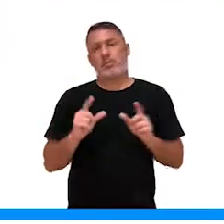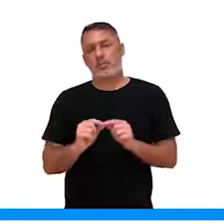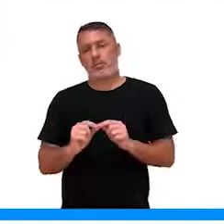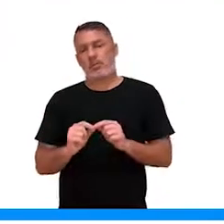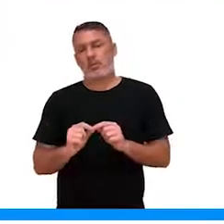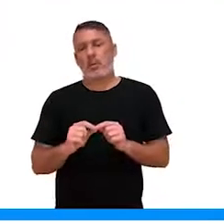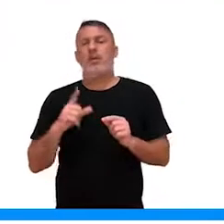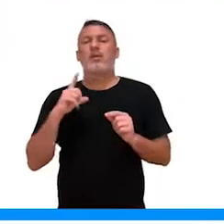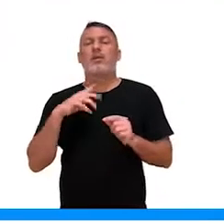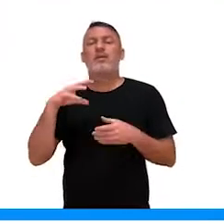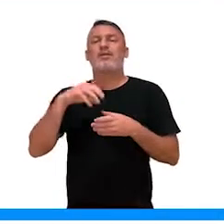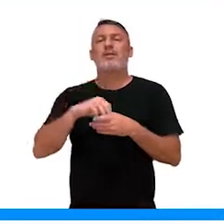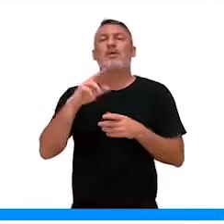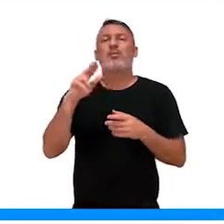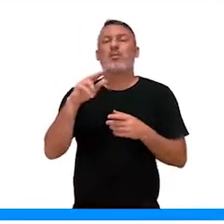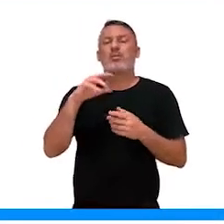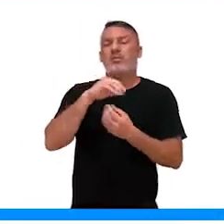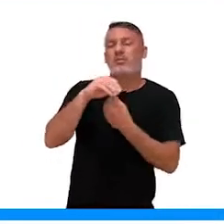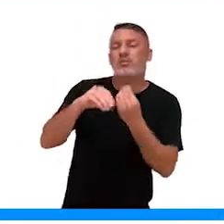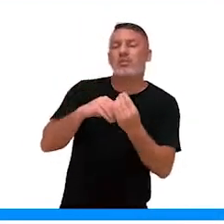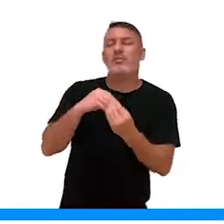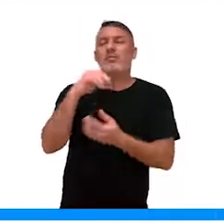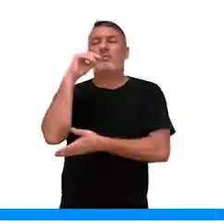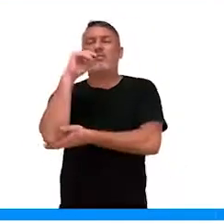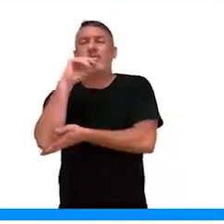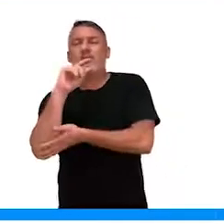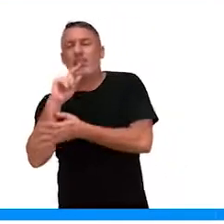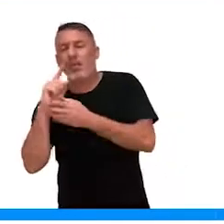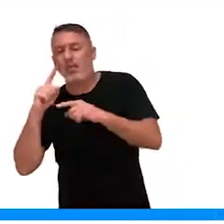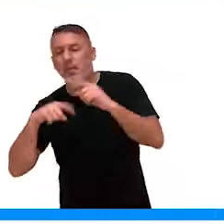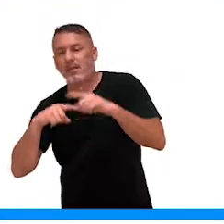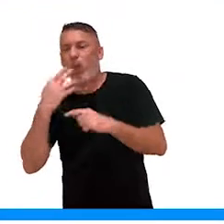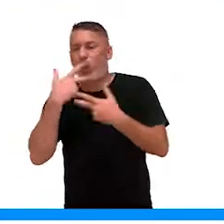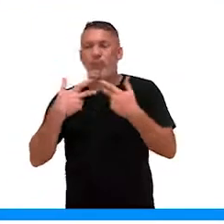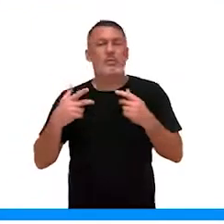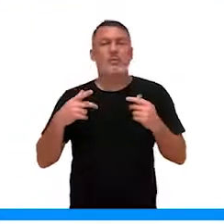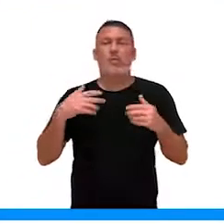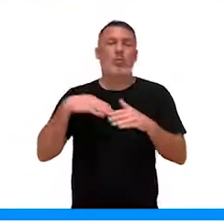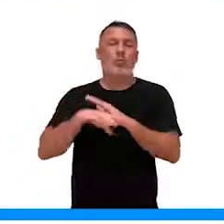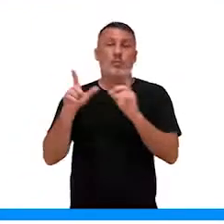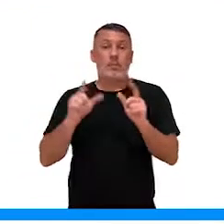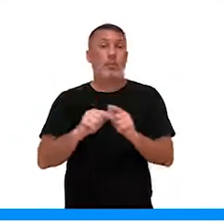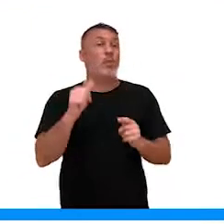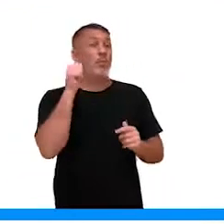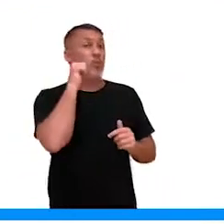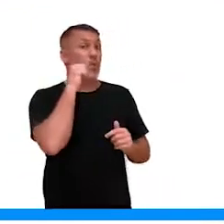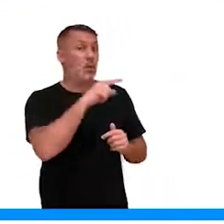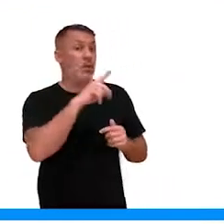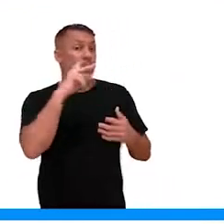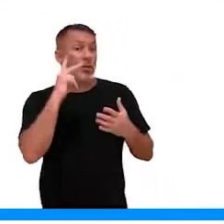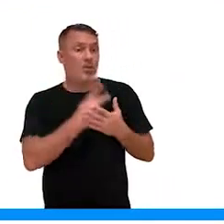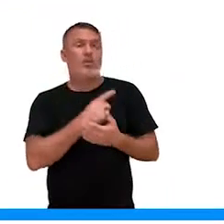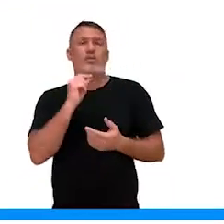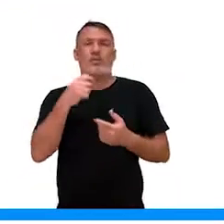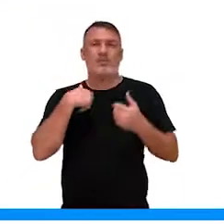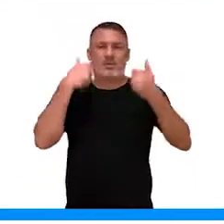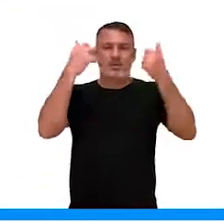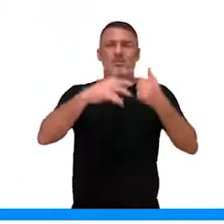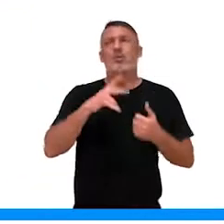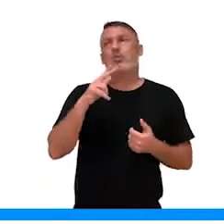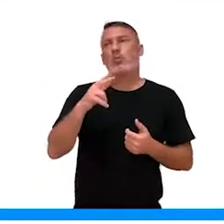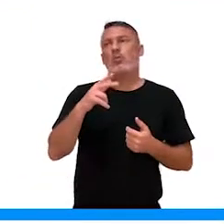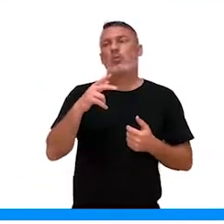o espermatozoide é bem menor. As substâncias nutritivas, então, elas se acumulam nesses óvulos. E no caso das